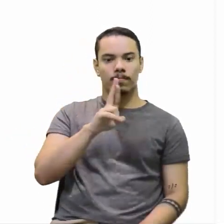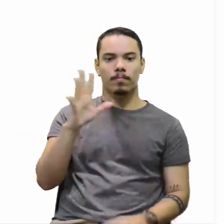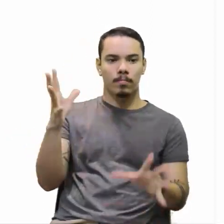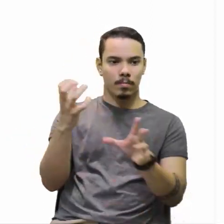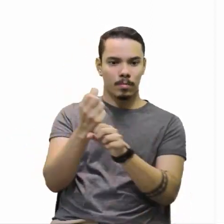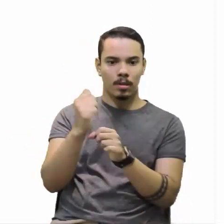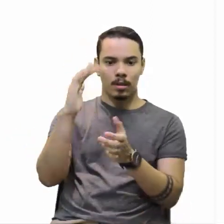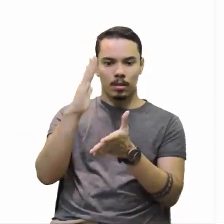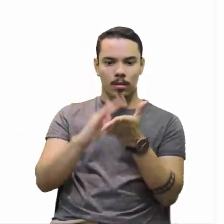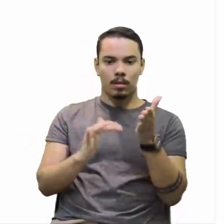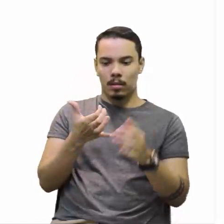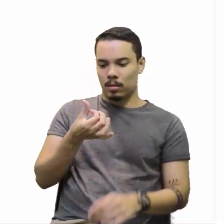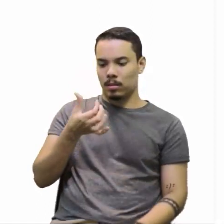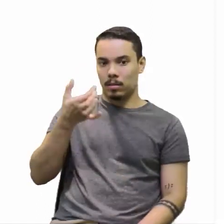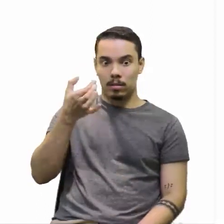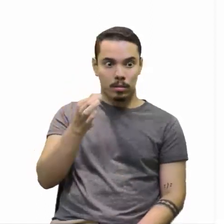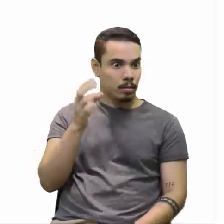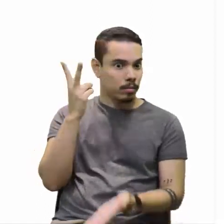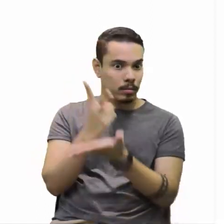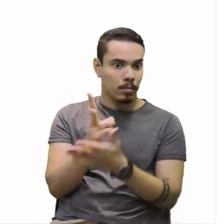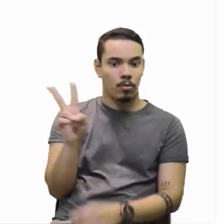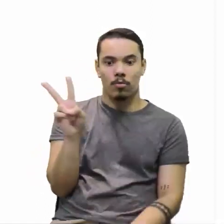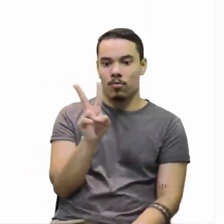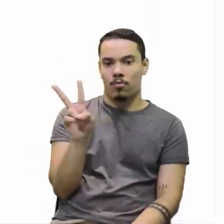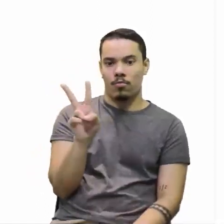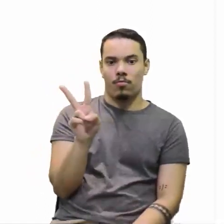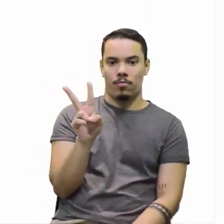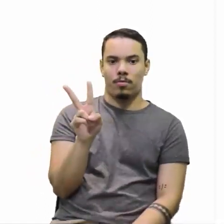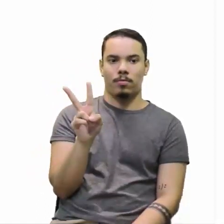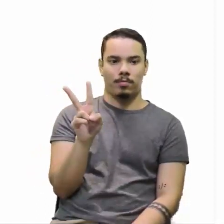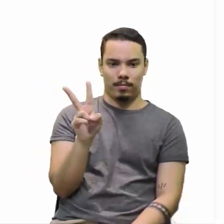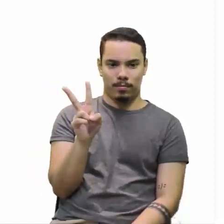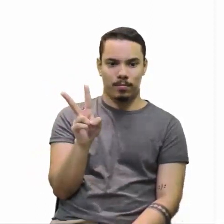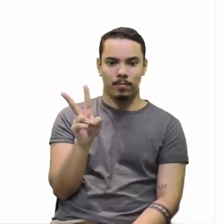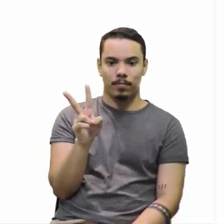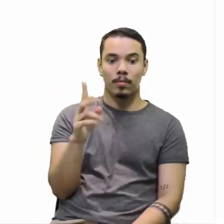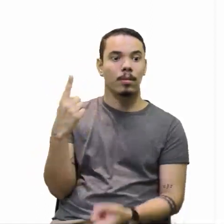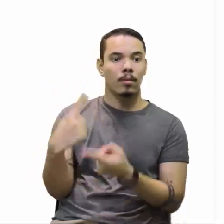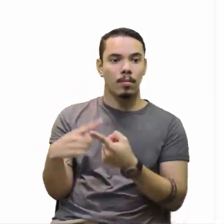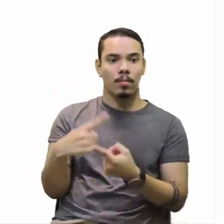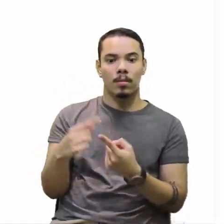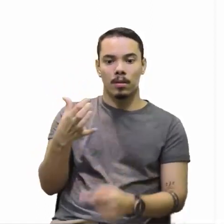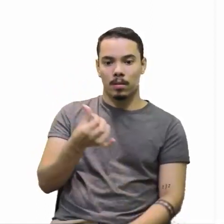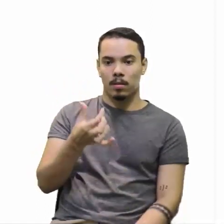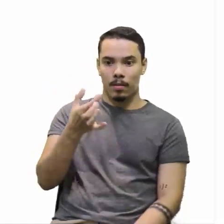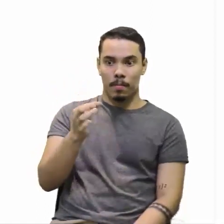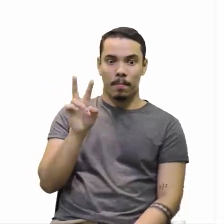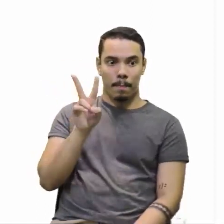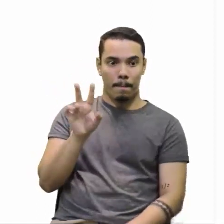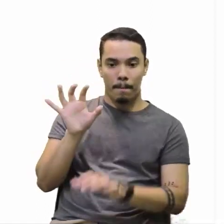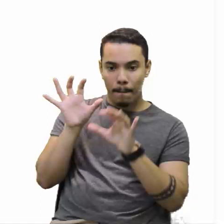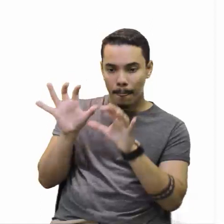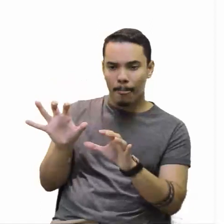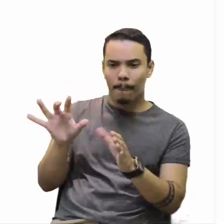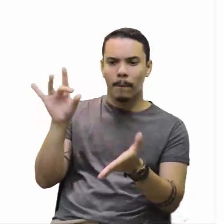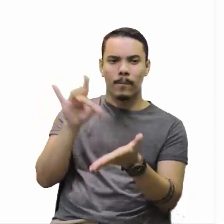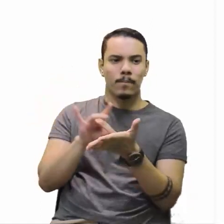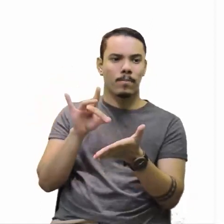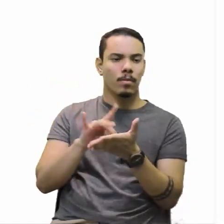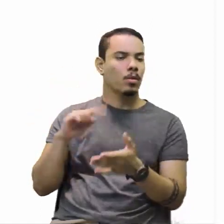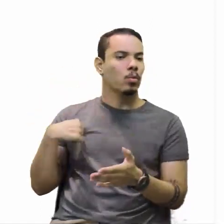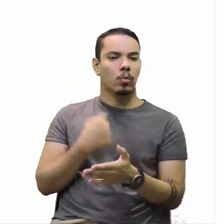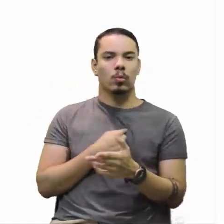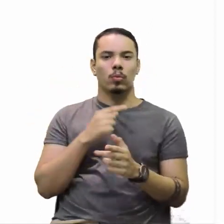0,6 vezes 100 dá 60. Então, nós temos aí 60 volts. Essa, na verdade, é a